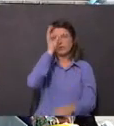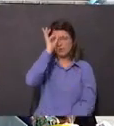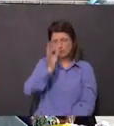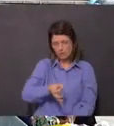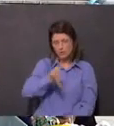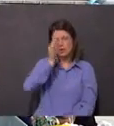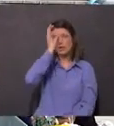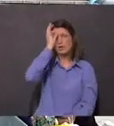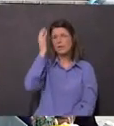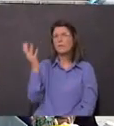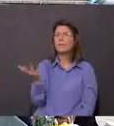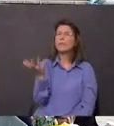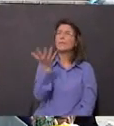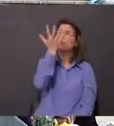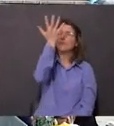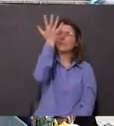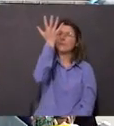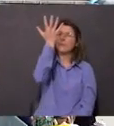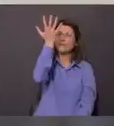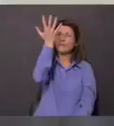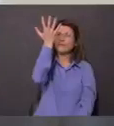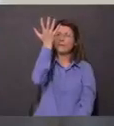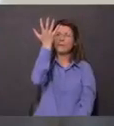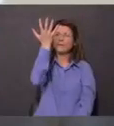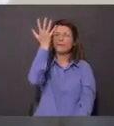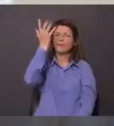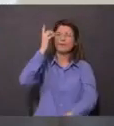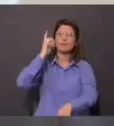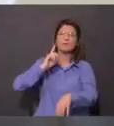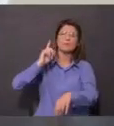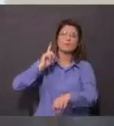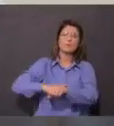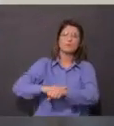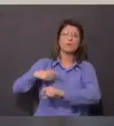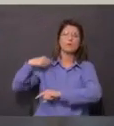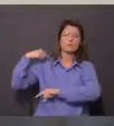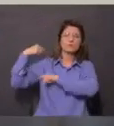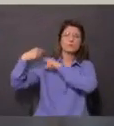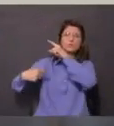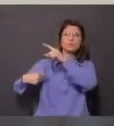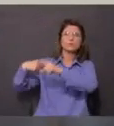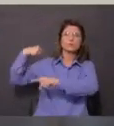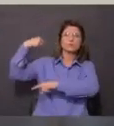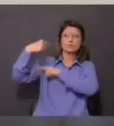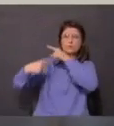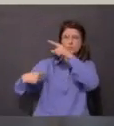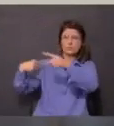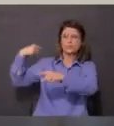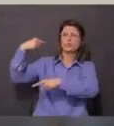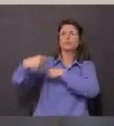omnis honor et gloria, per omnia